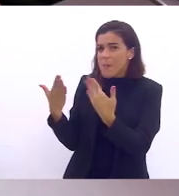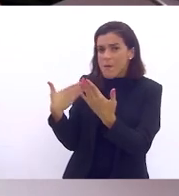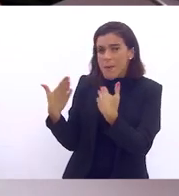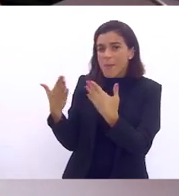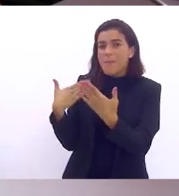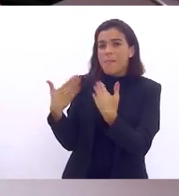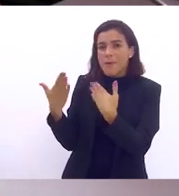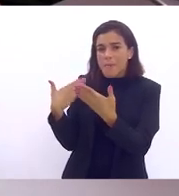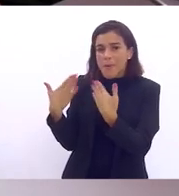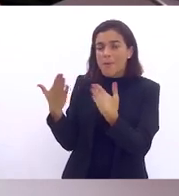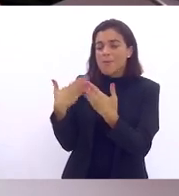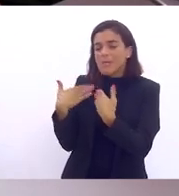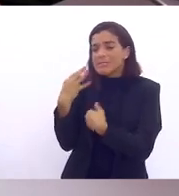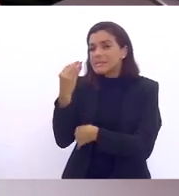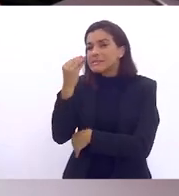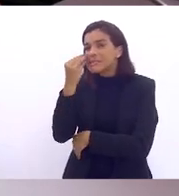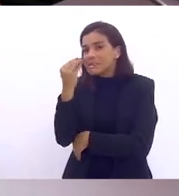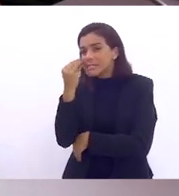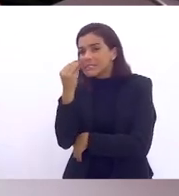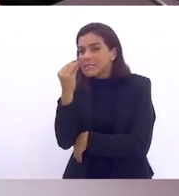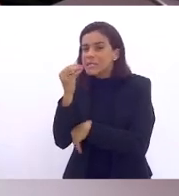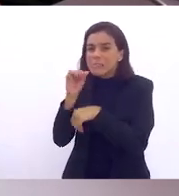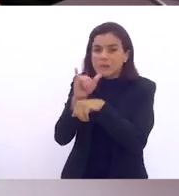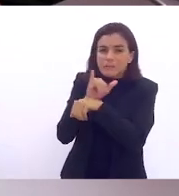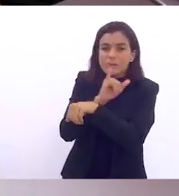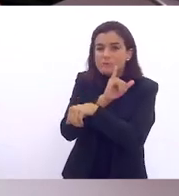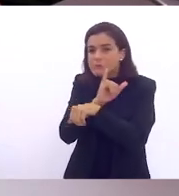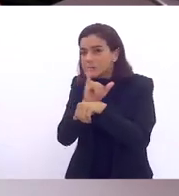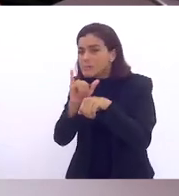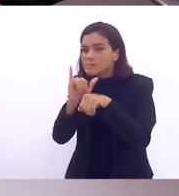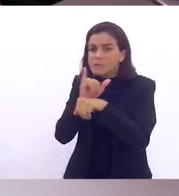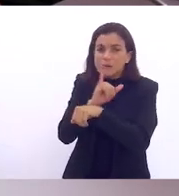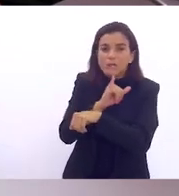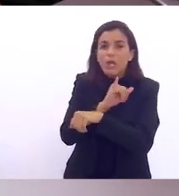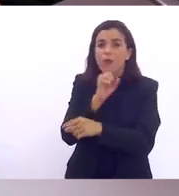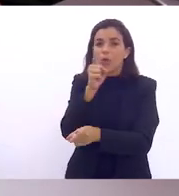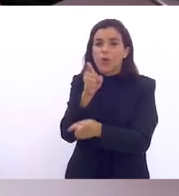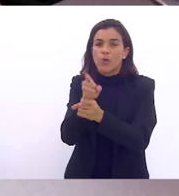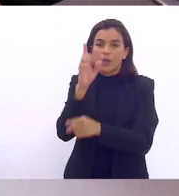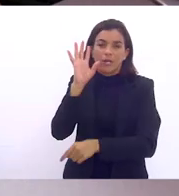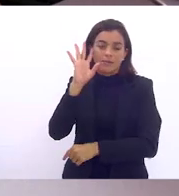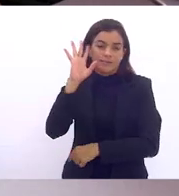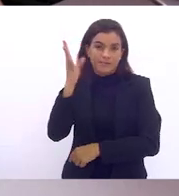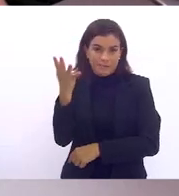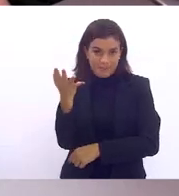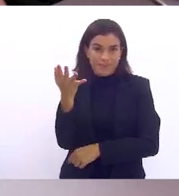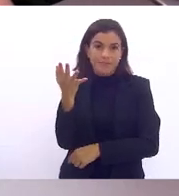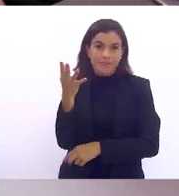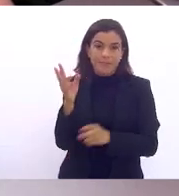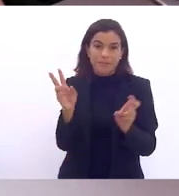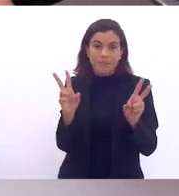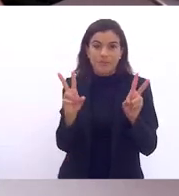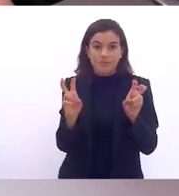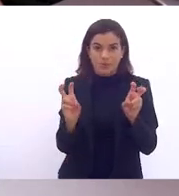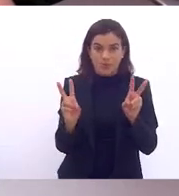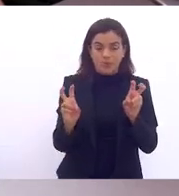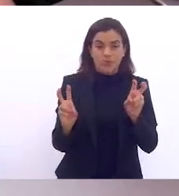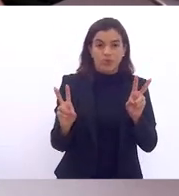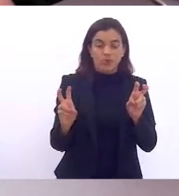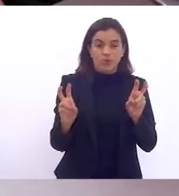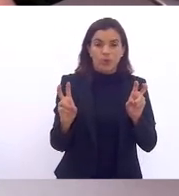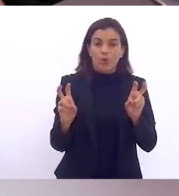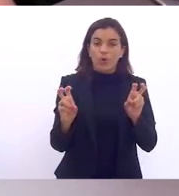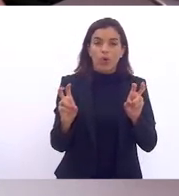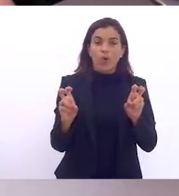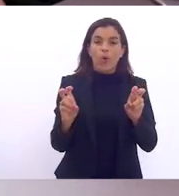e tentando né encontrar ali uma uma solução No que diz respeito a essa a essa